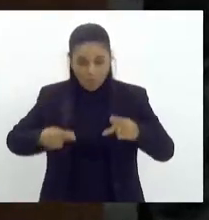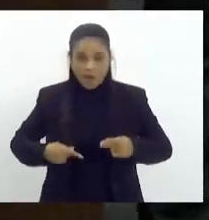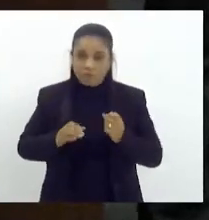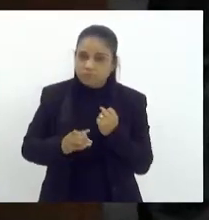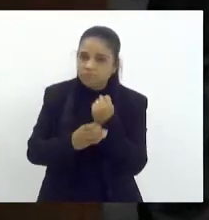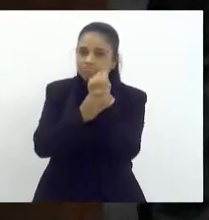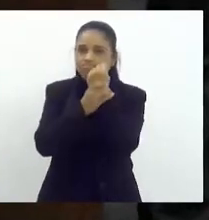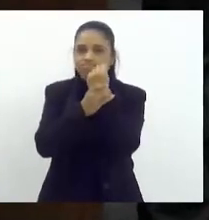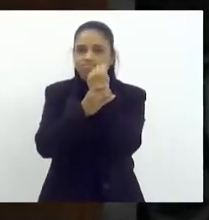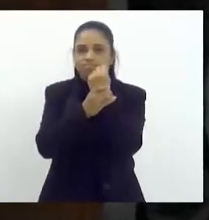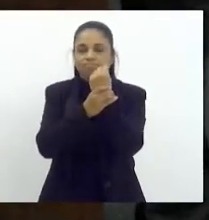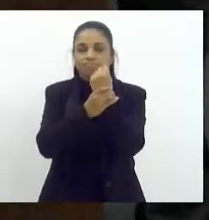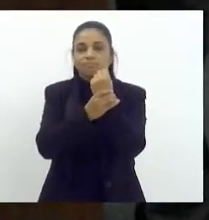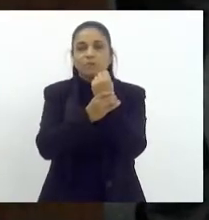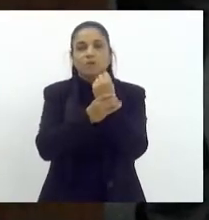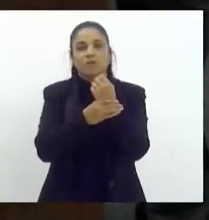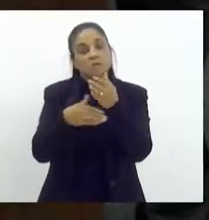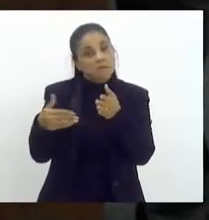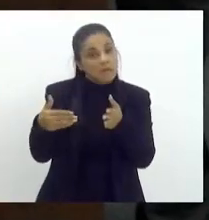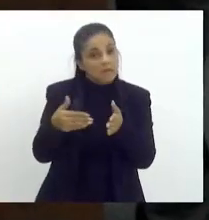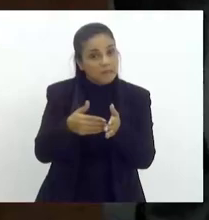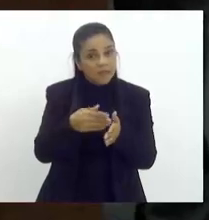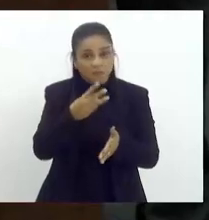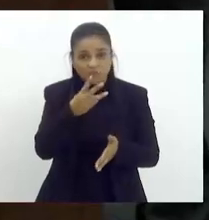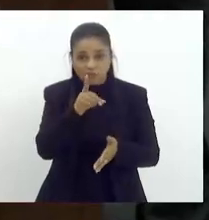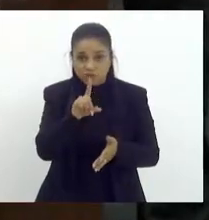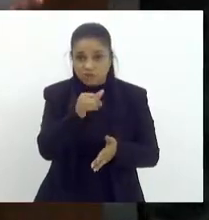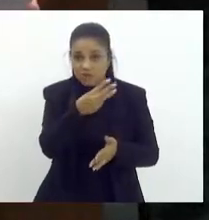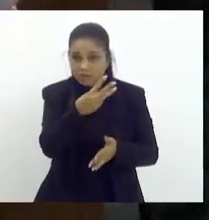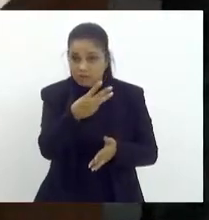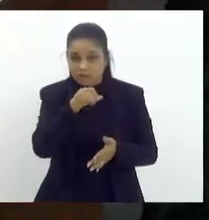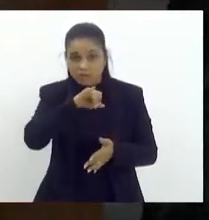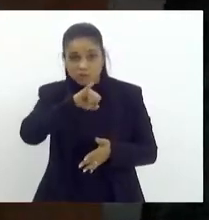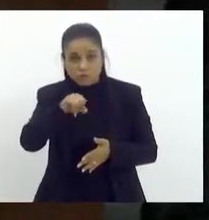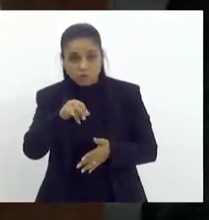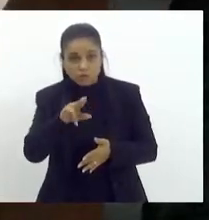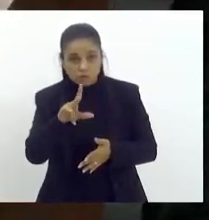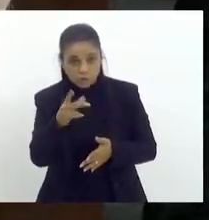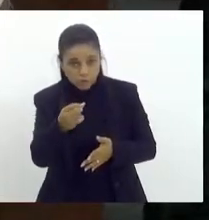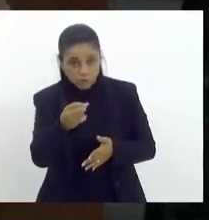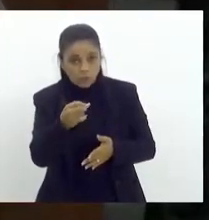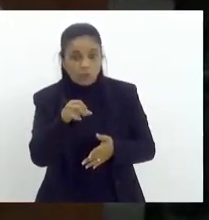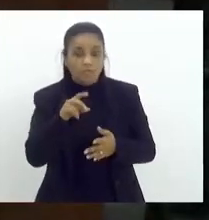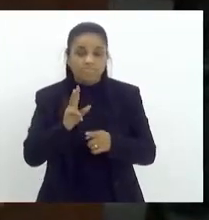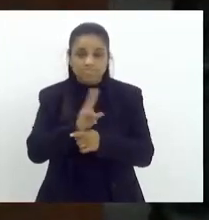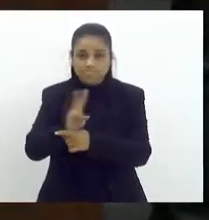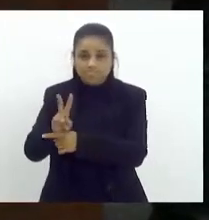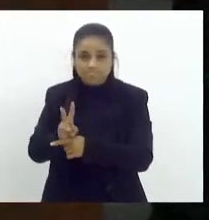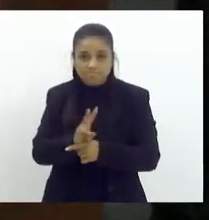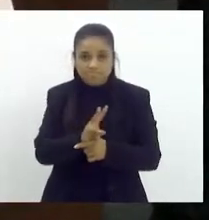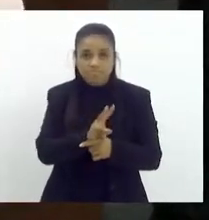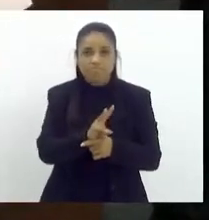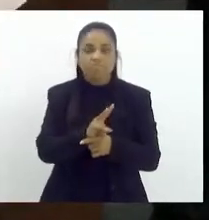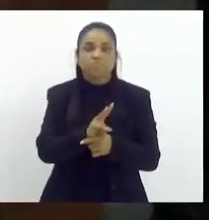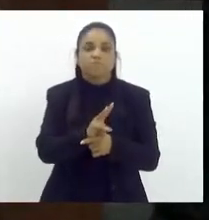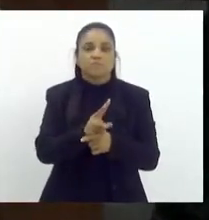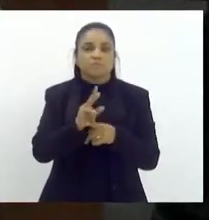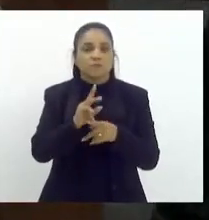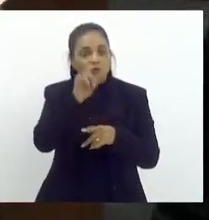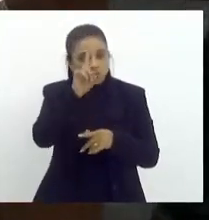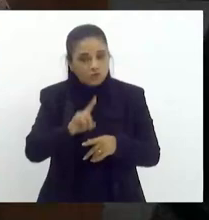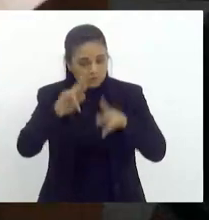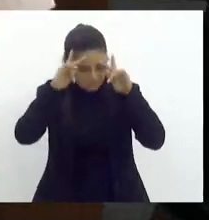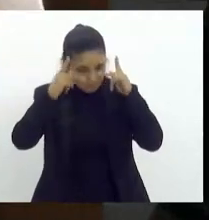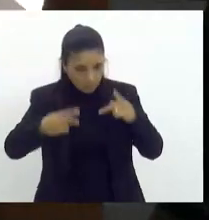do município deu até 3 de julho e seguiremos acompanhando em vigilante aqui violação de Direitos Humanos da prefeitura